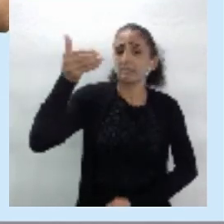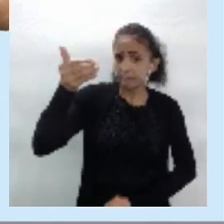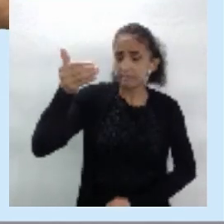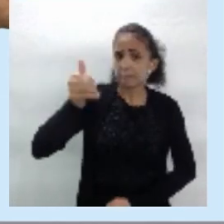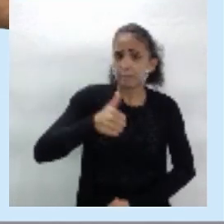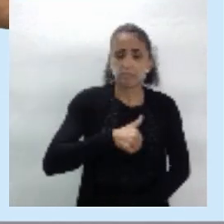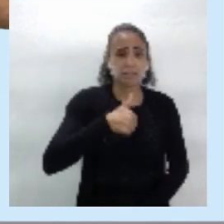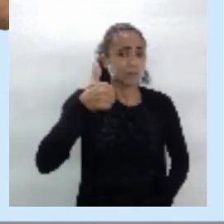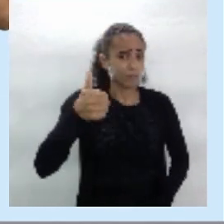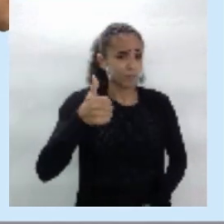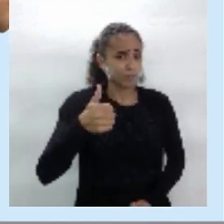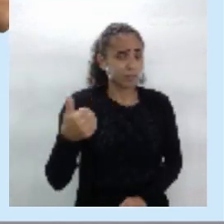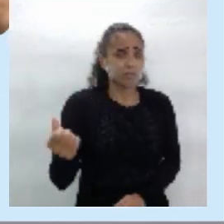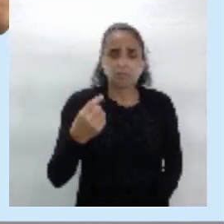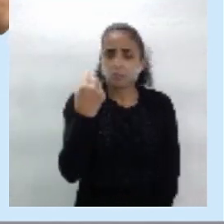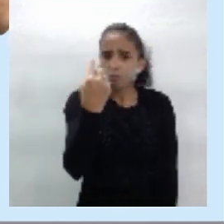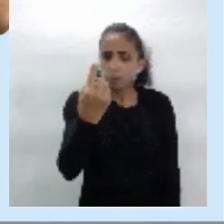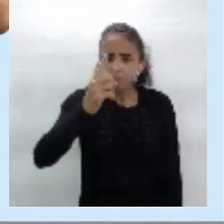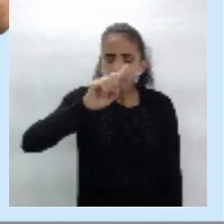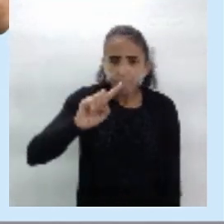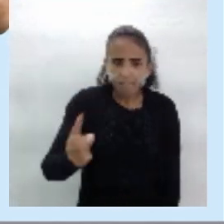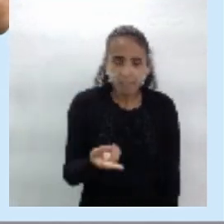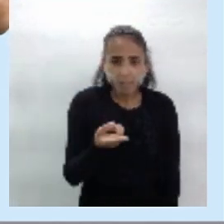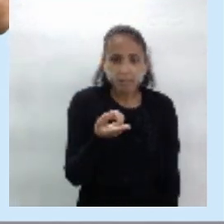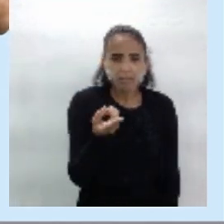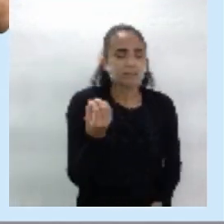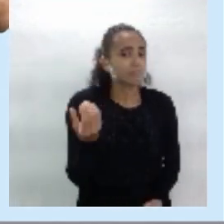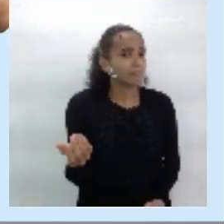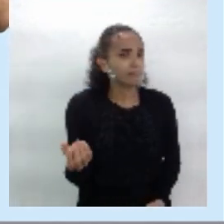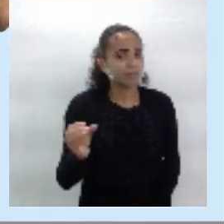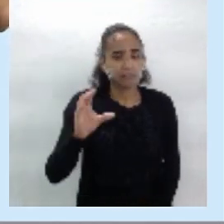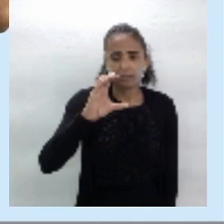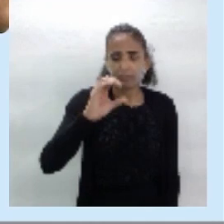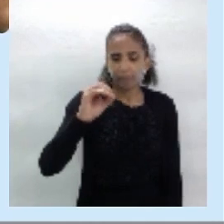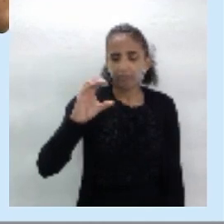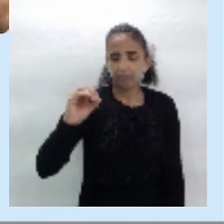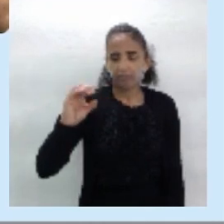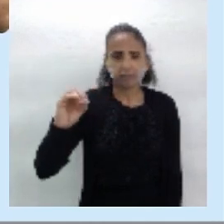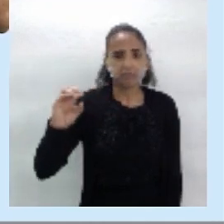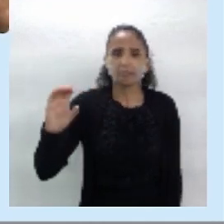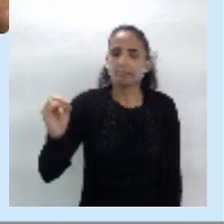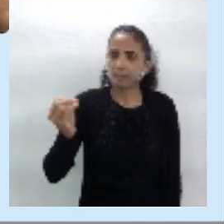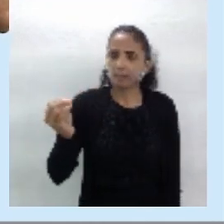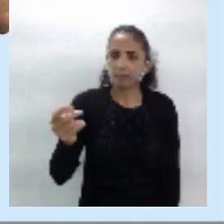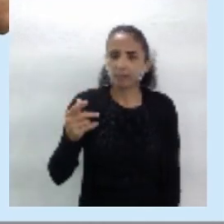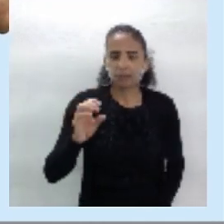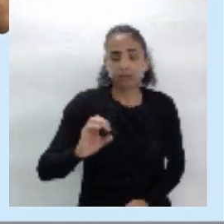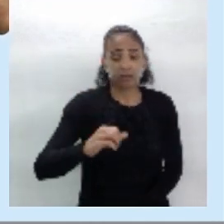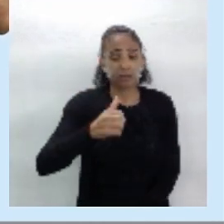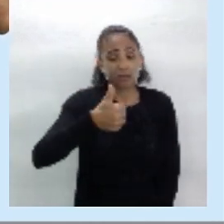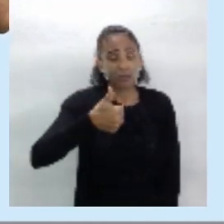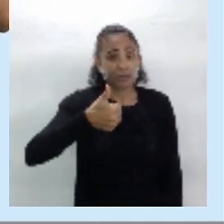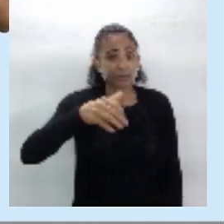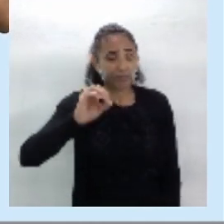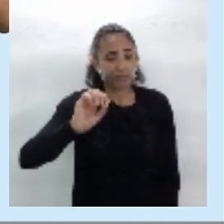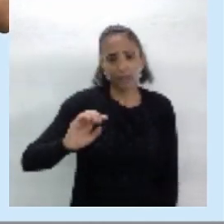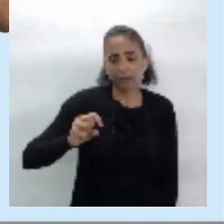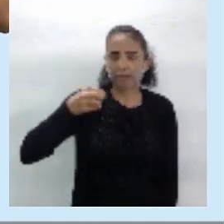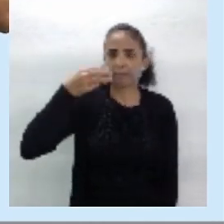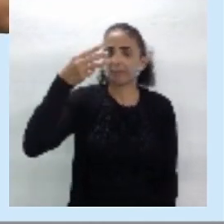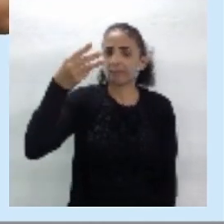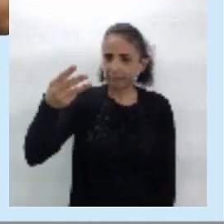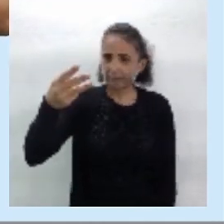zero. Se eu tenho 1000, quantos zeros eu tenho? 3. Qual é a potência? 10 elevado à terceira. Se eu